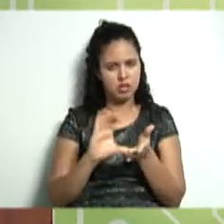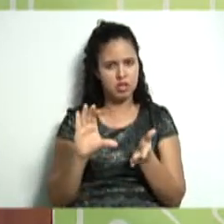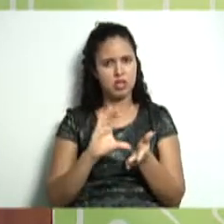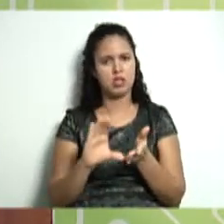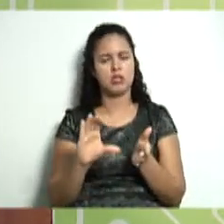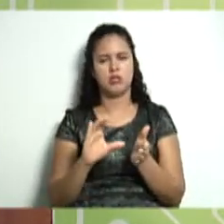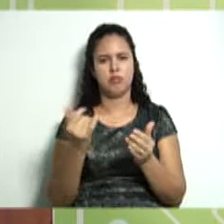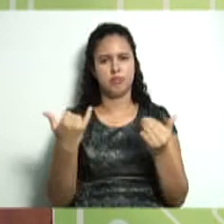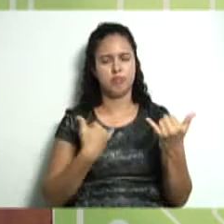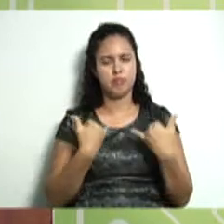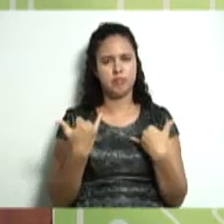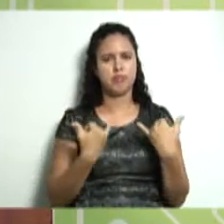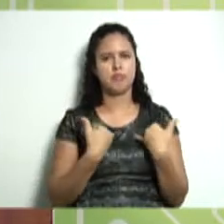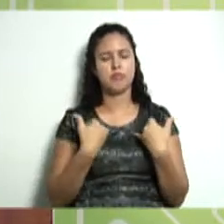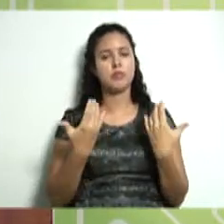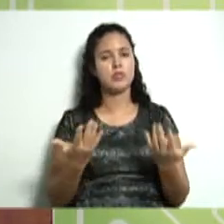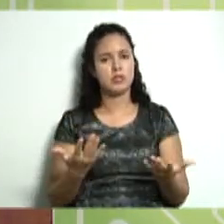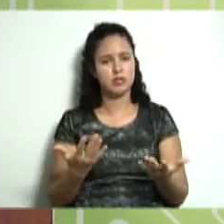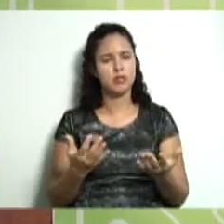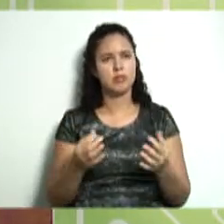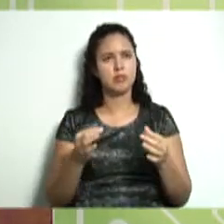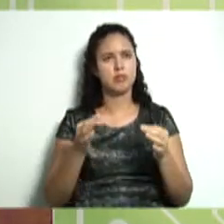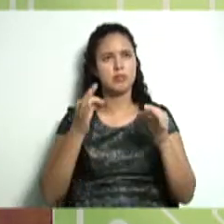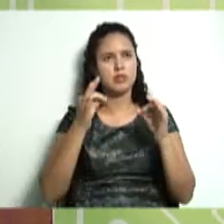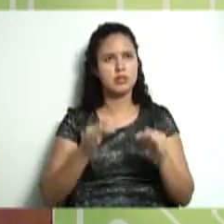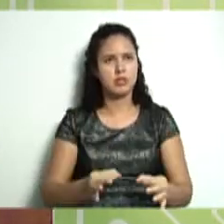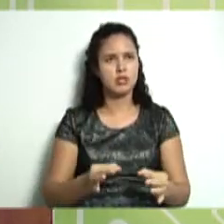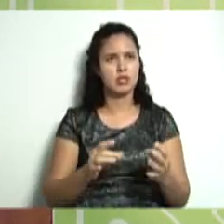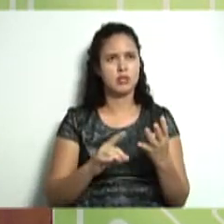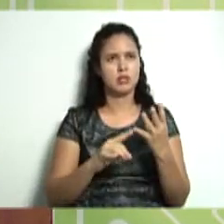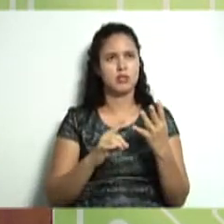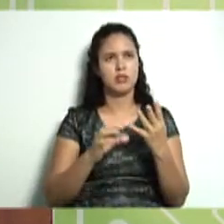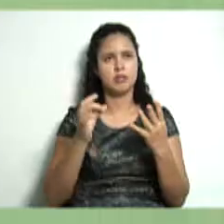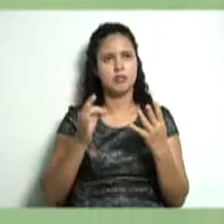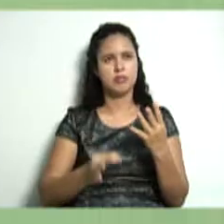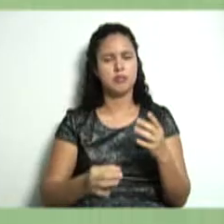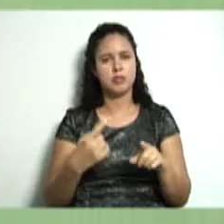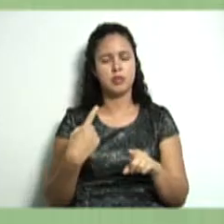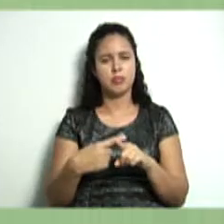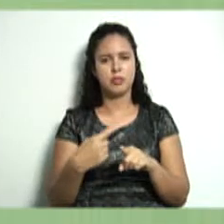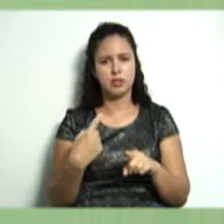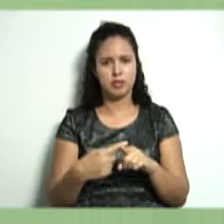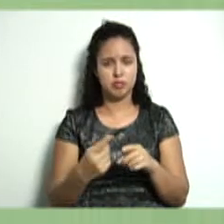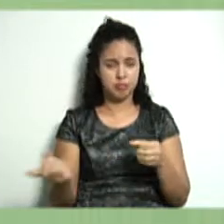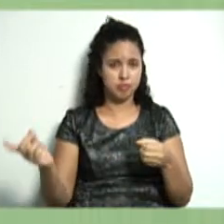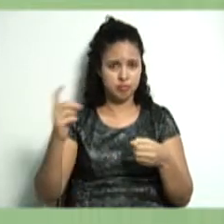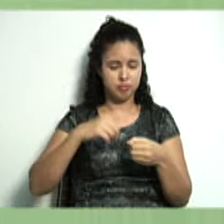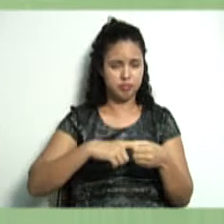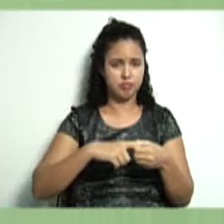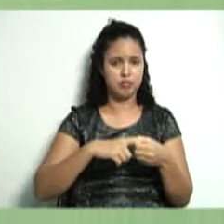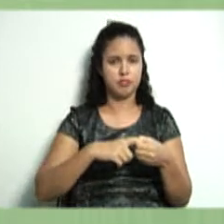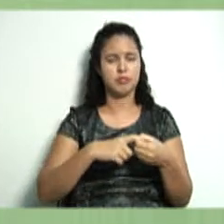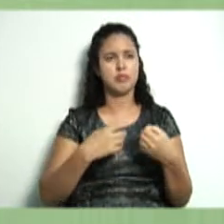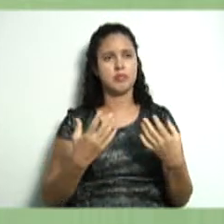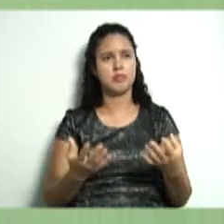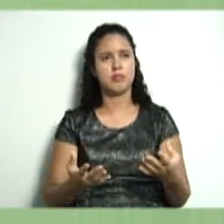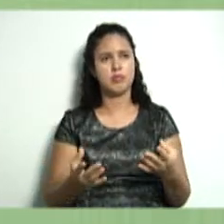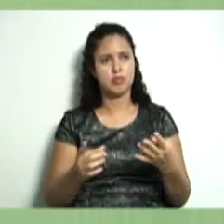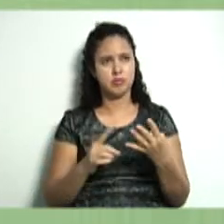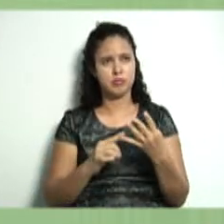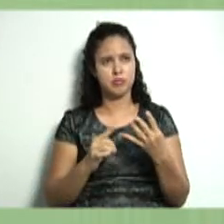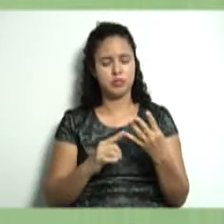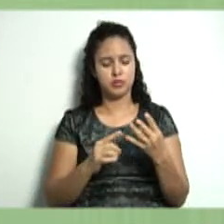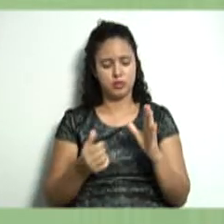essas informações. Essa questão está correta. Por quê? Vamos voltar ali na questão. O cooperado possui